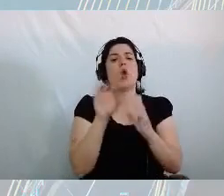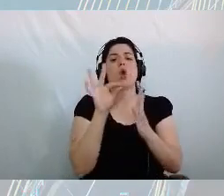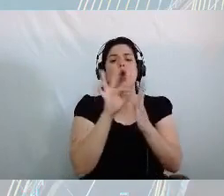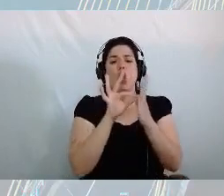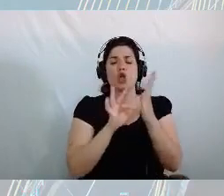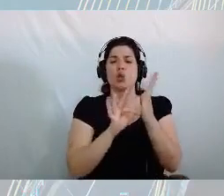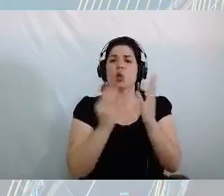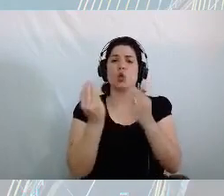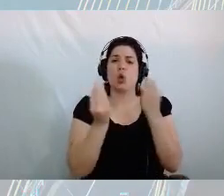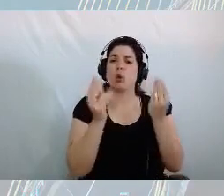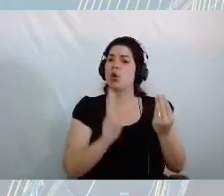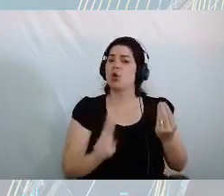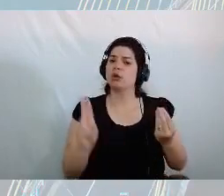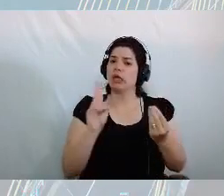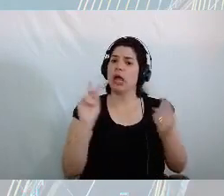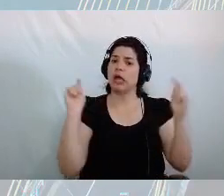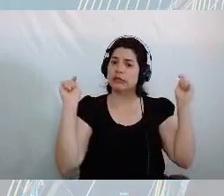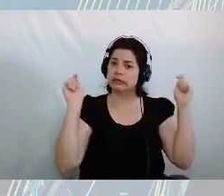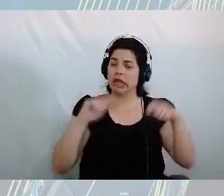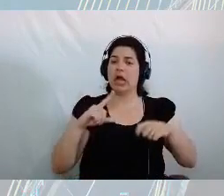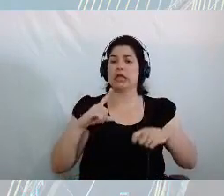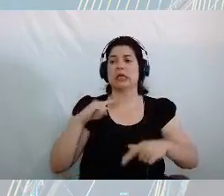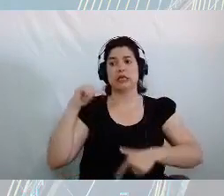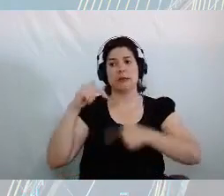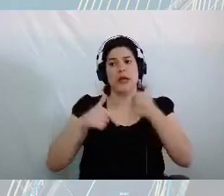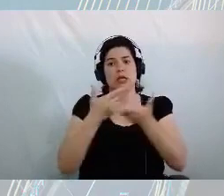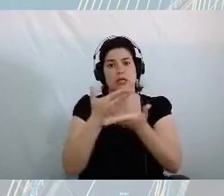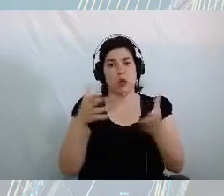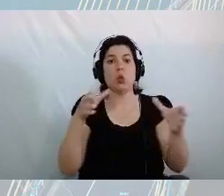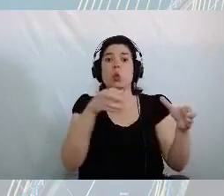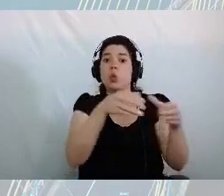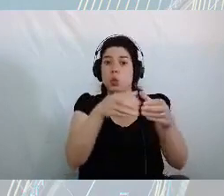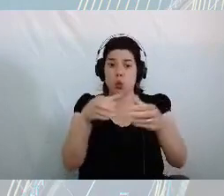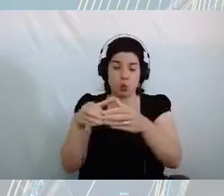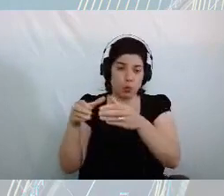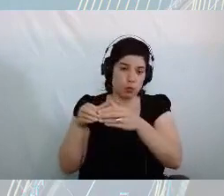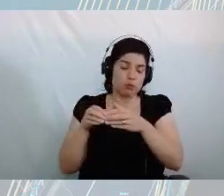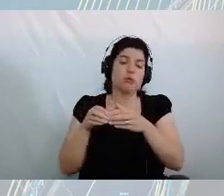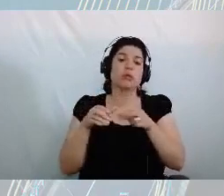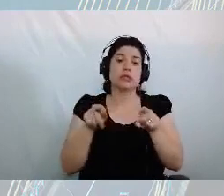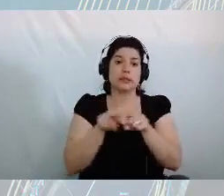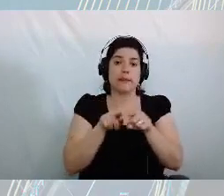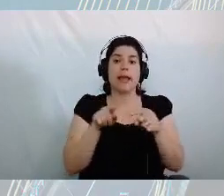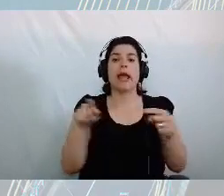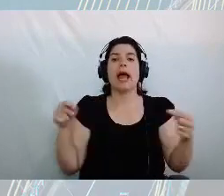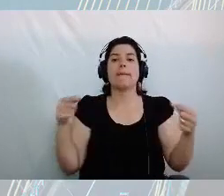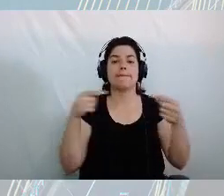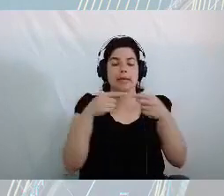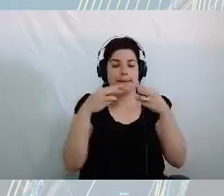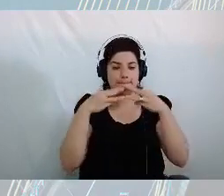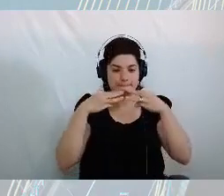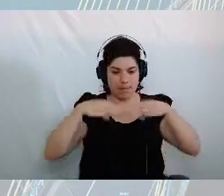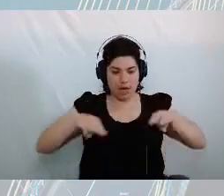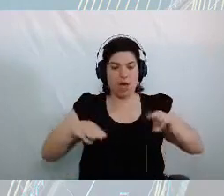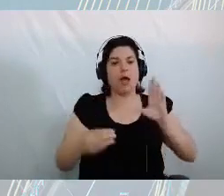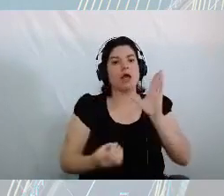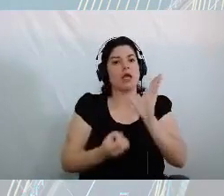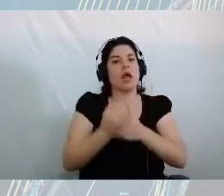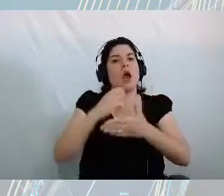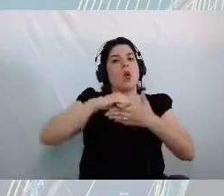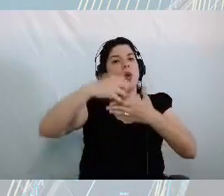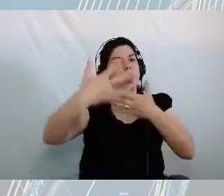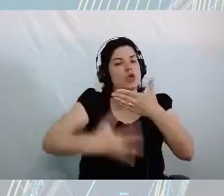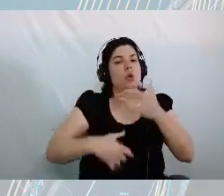para gerar produtividade nos nossos times. E também, dentro do marketing, para a criação de conteúdo, seja ele por